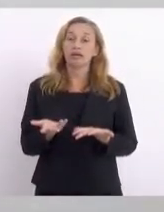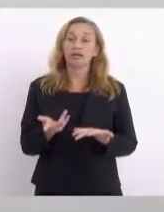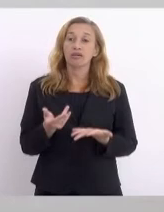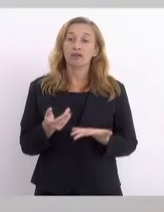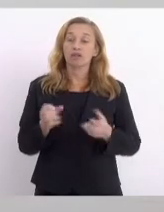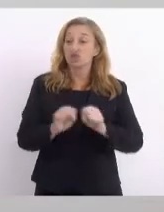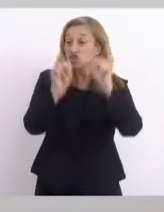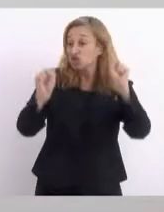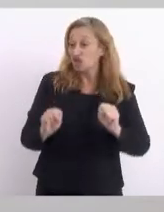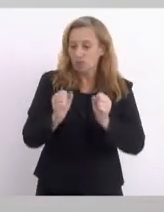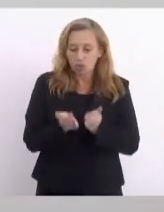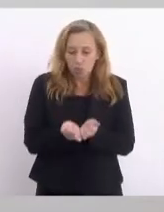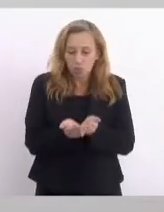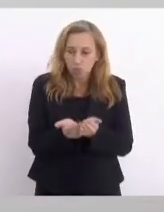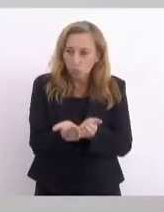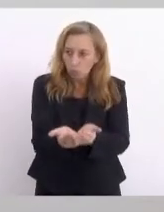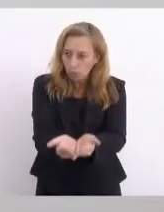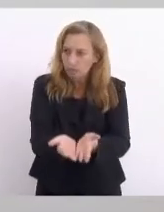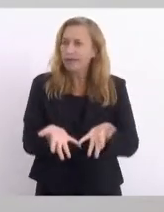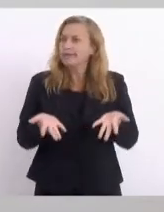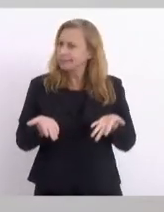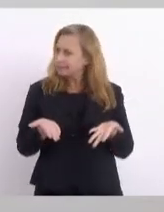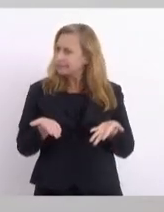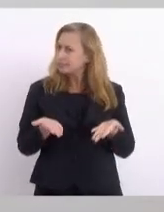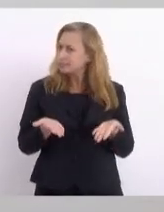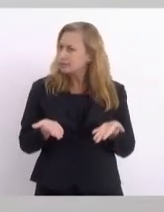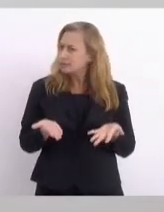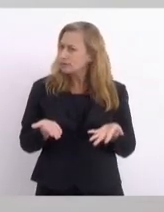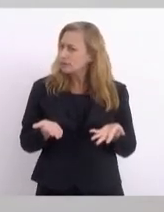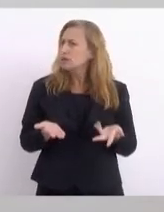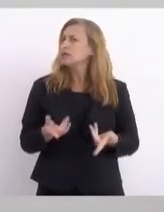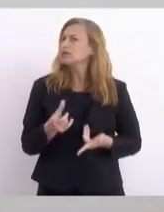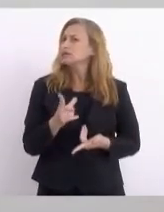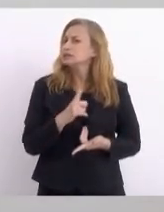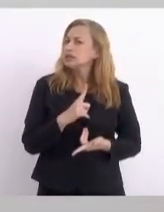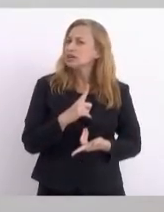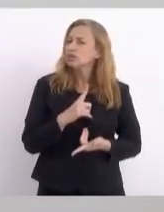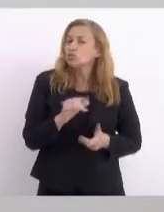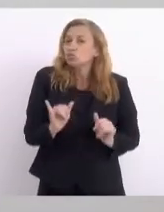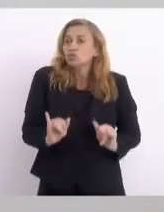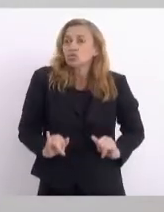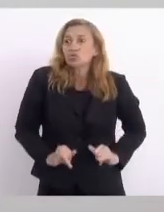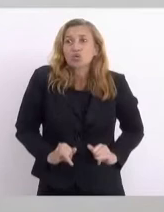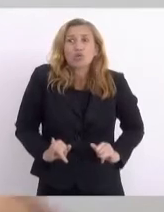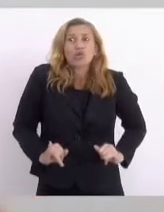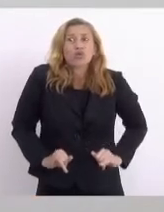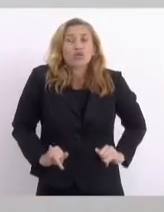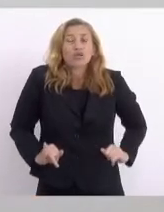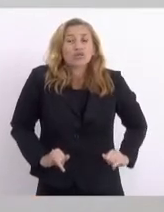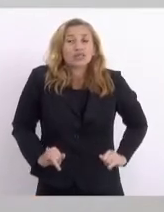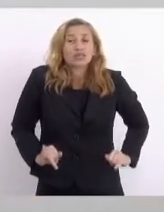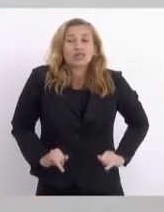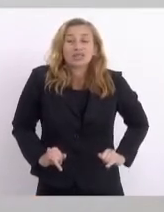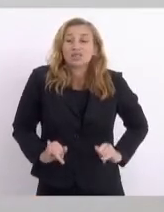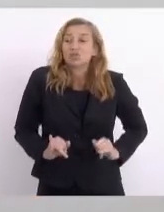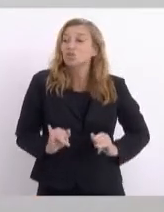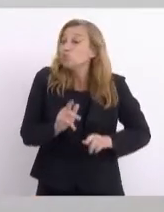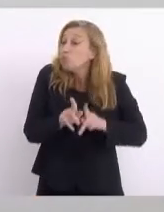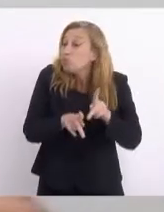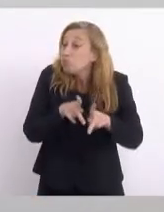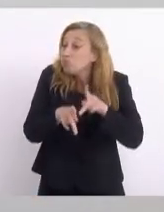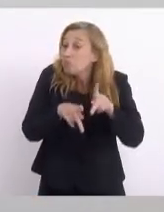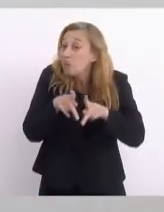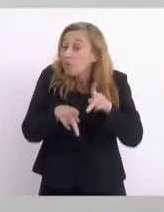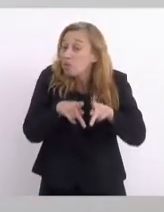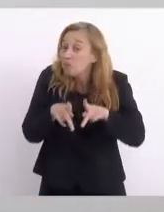sistema aquaviário, há um sofrimento de uma população,